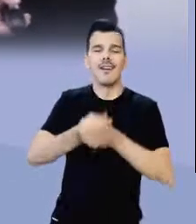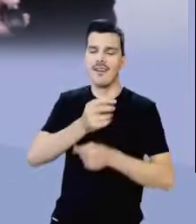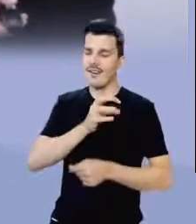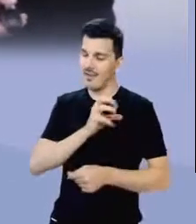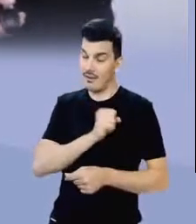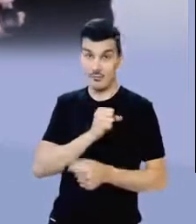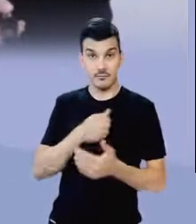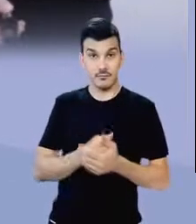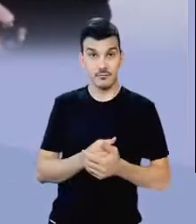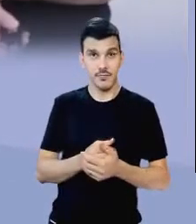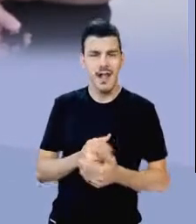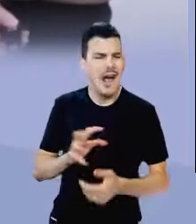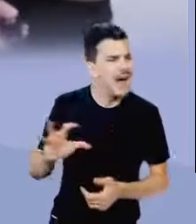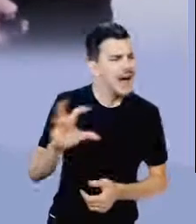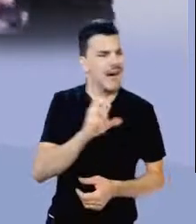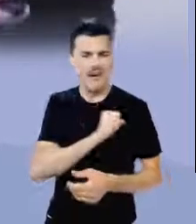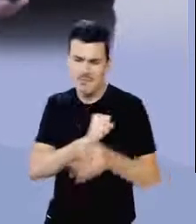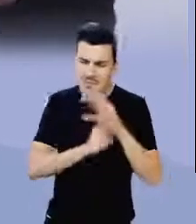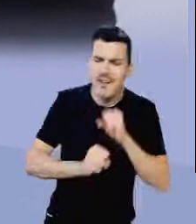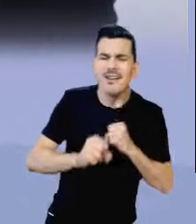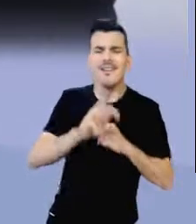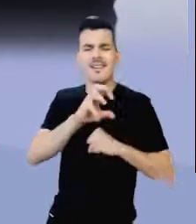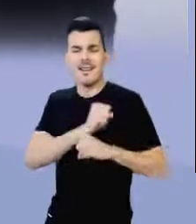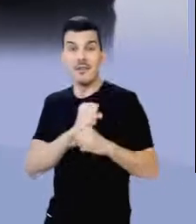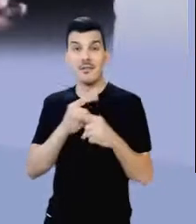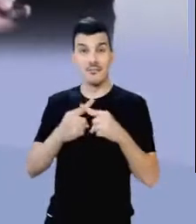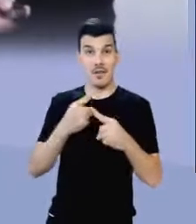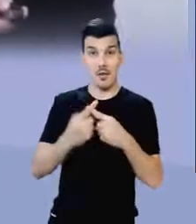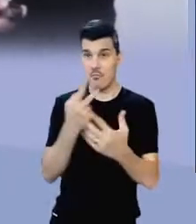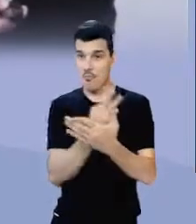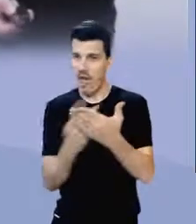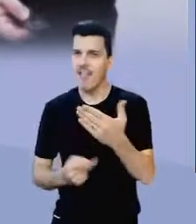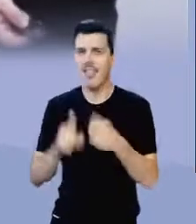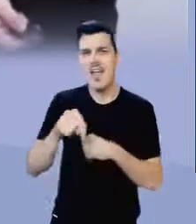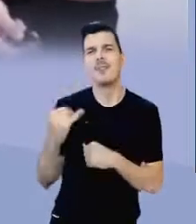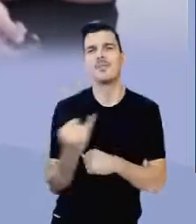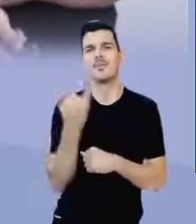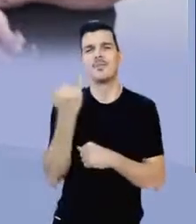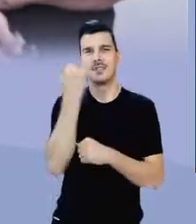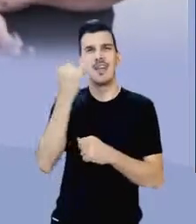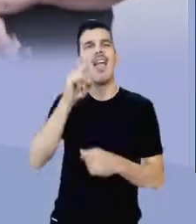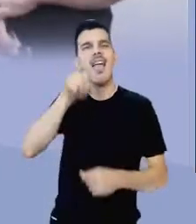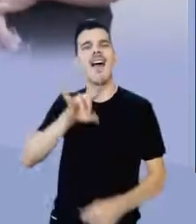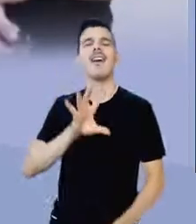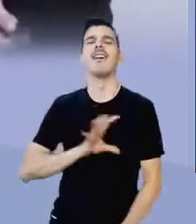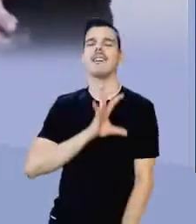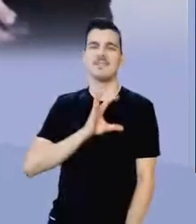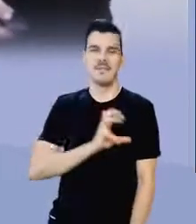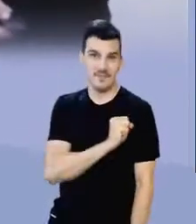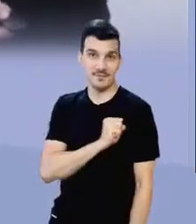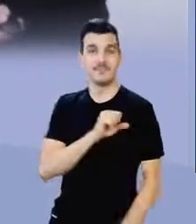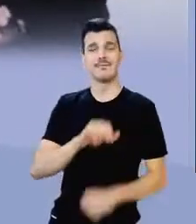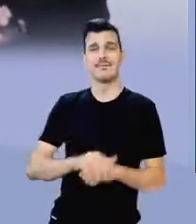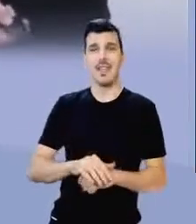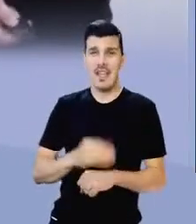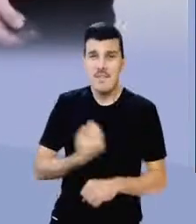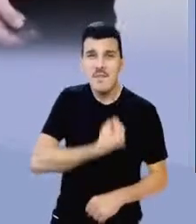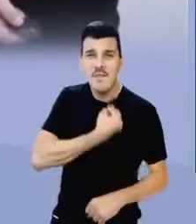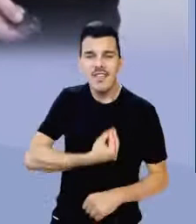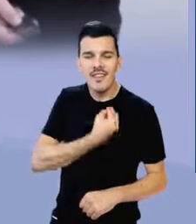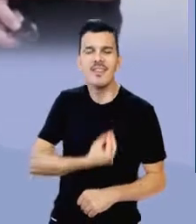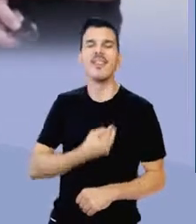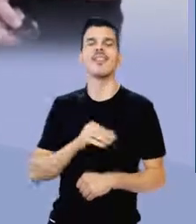dure. Então, ame bastante, porque para o poeta o importante é amar. O importante é